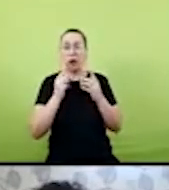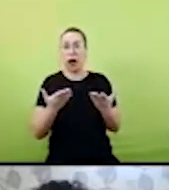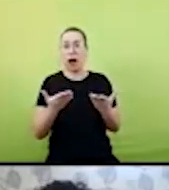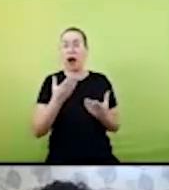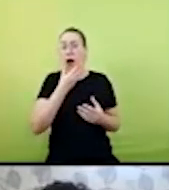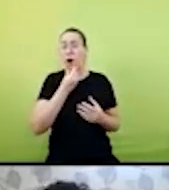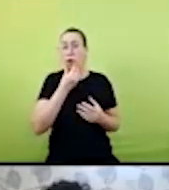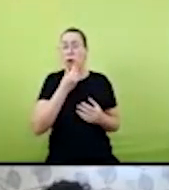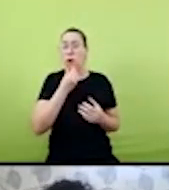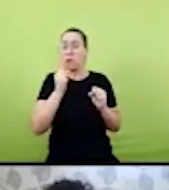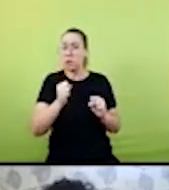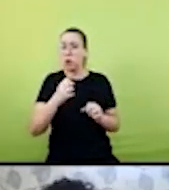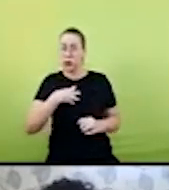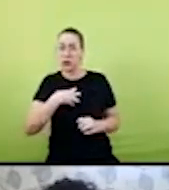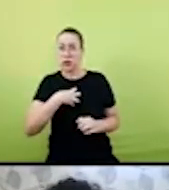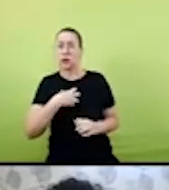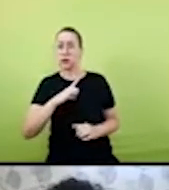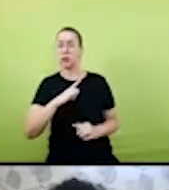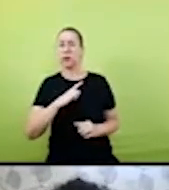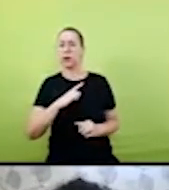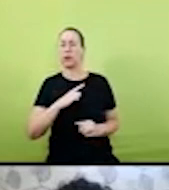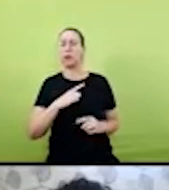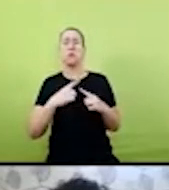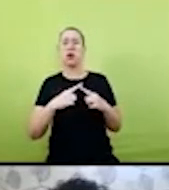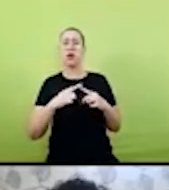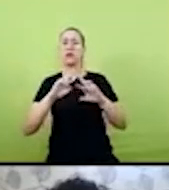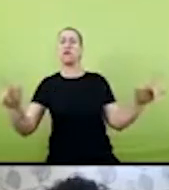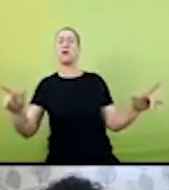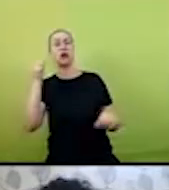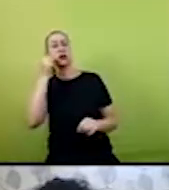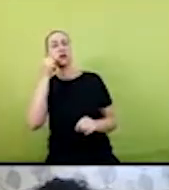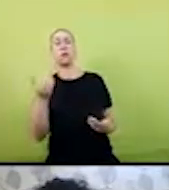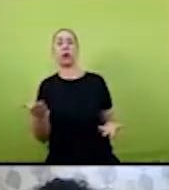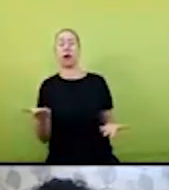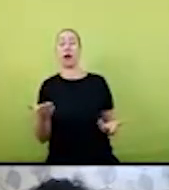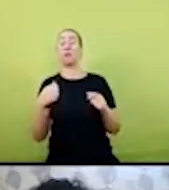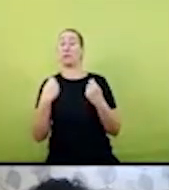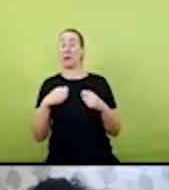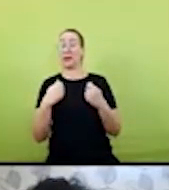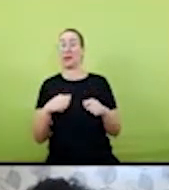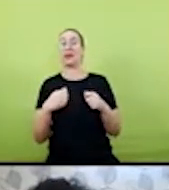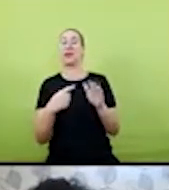quais são os limites, se é que tem limites, né, e a gente tem que desconstruir isso